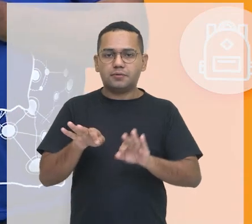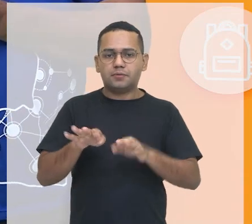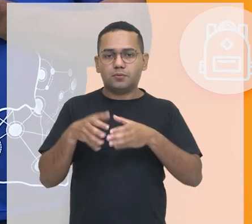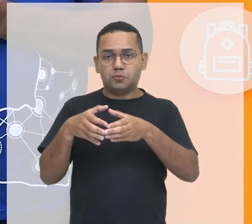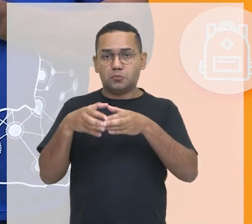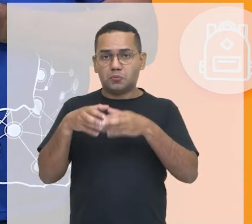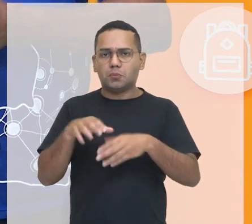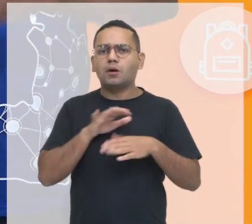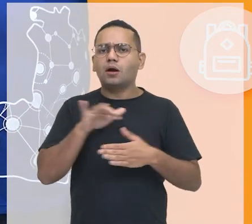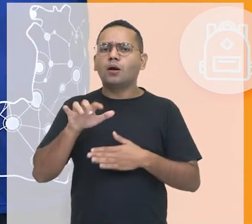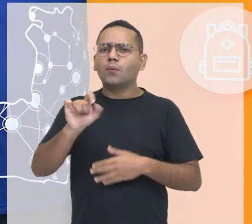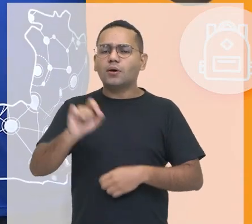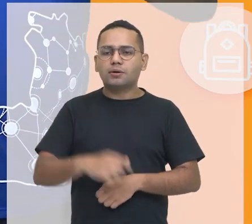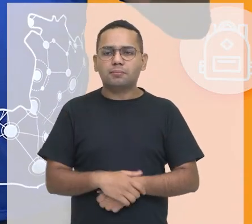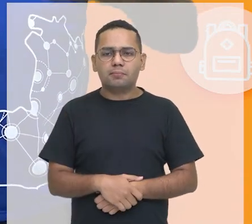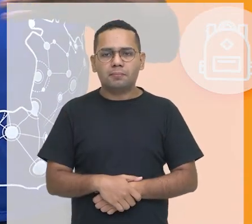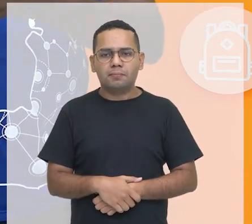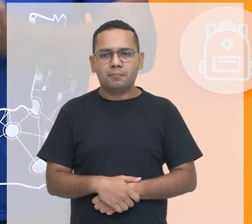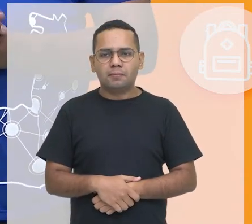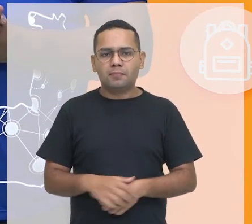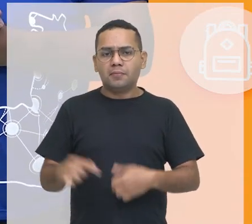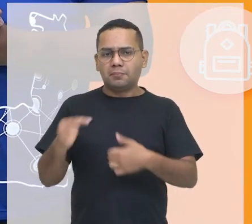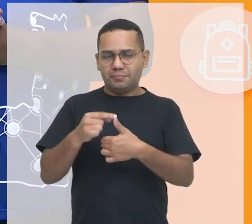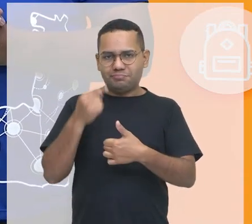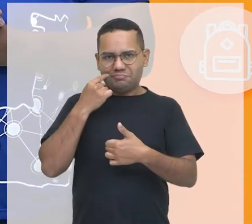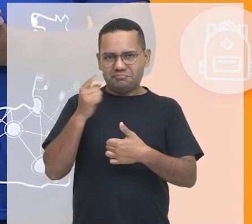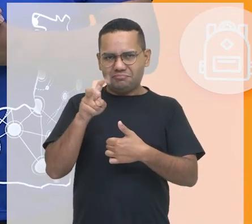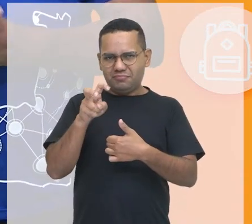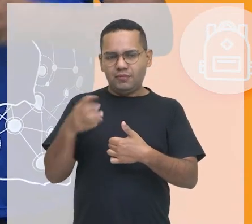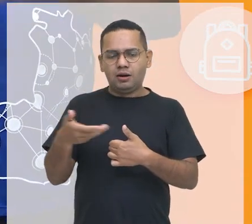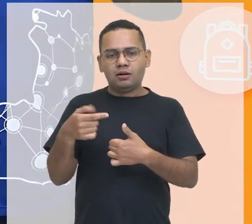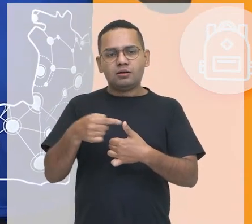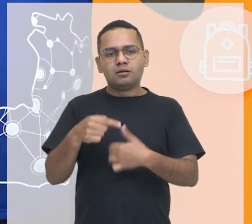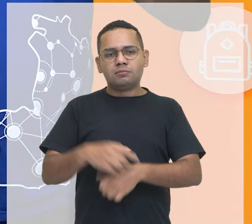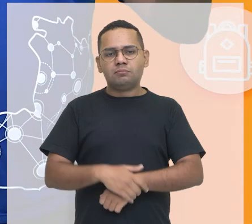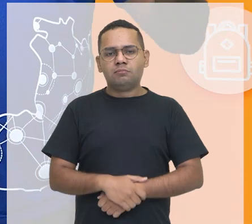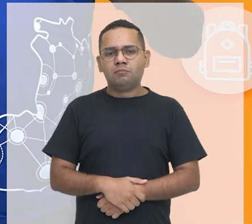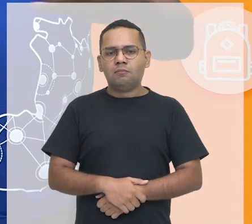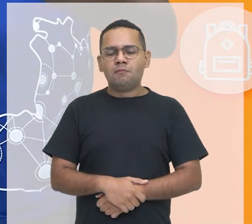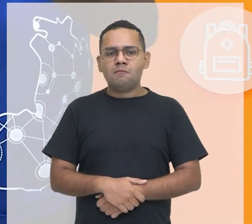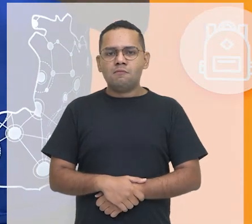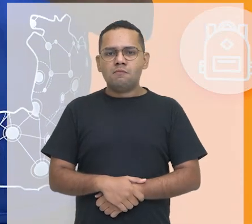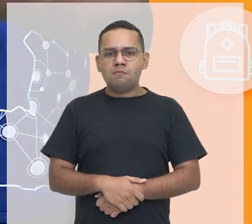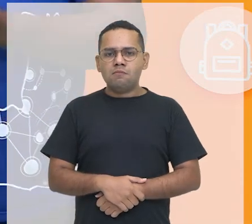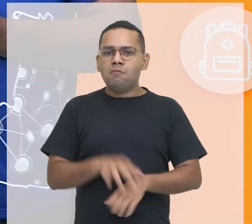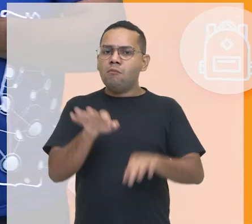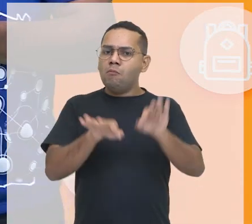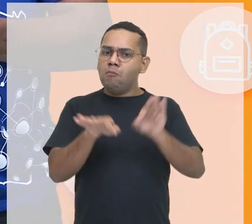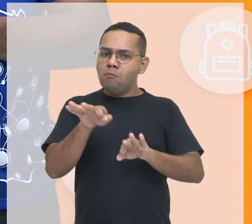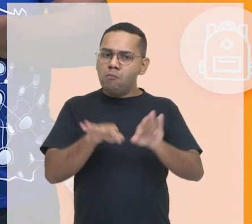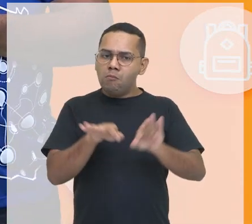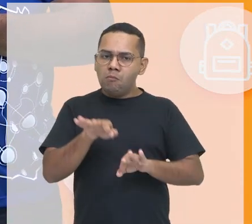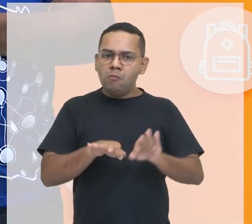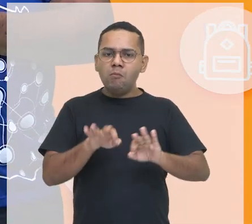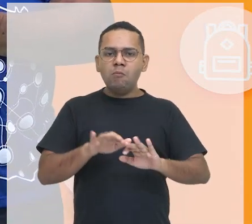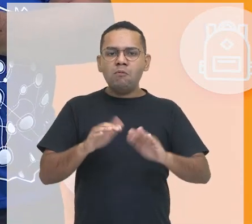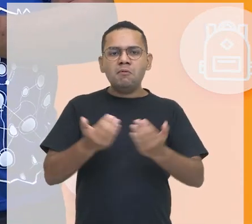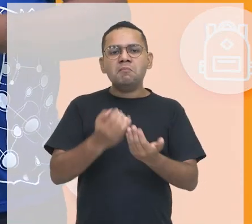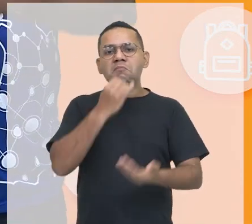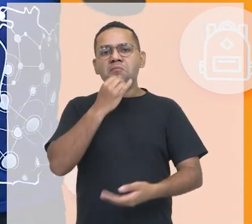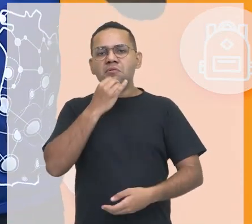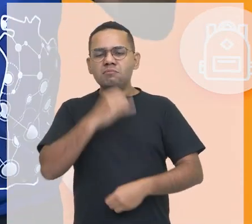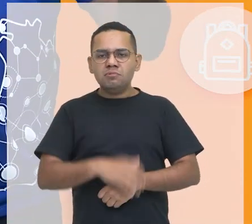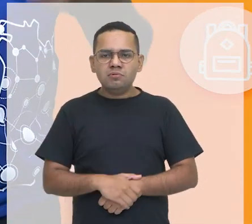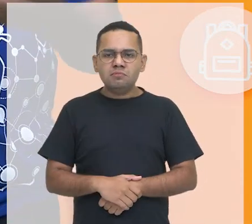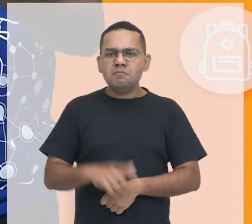Organização comunitária, então você vive numa comunidade, numa sociedade, a comunidade pode se reunir em torno de um problema. Falta